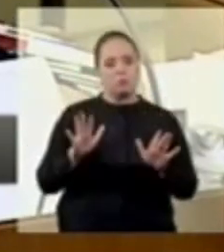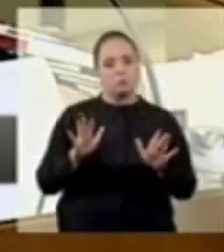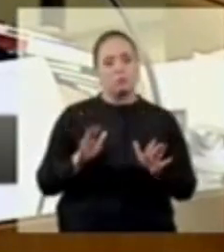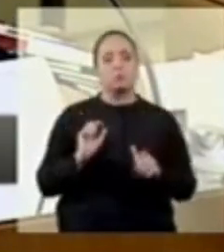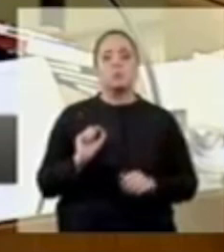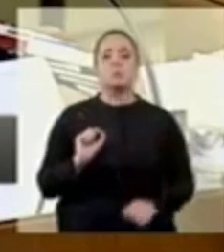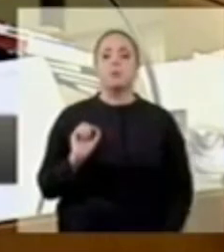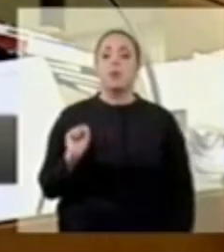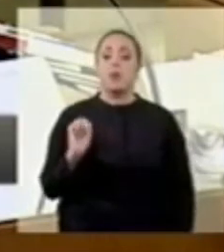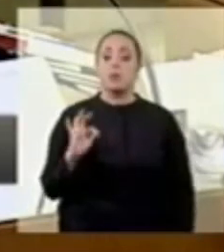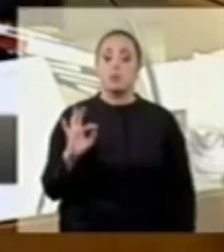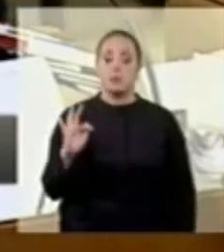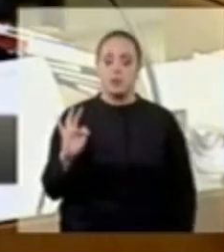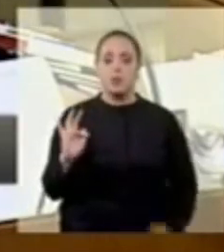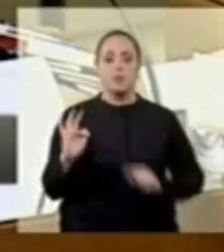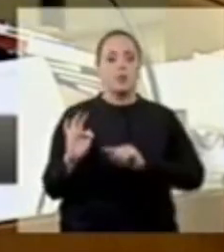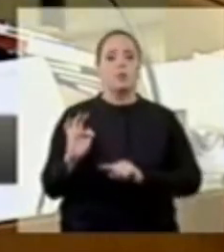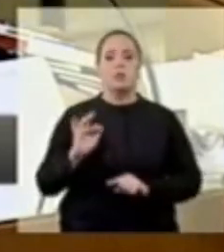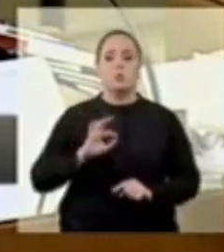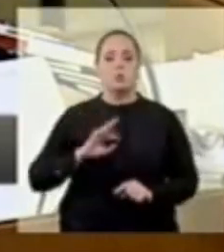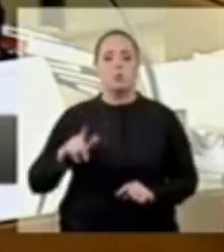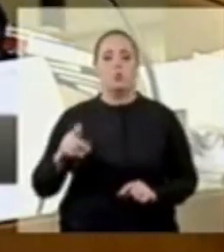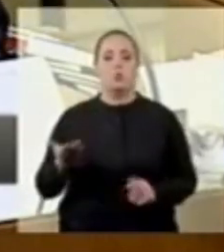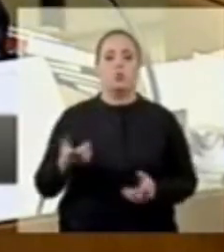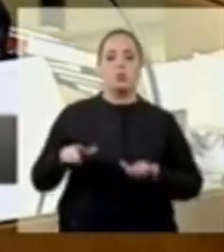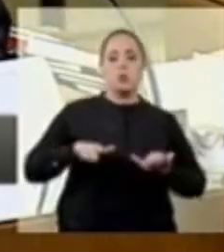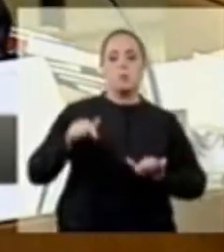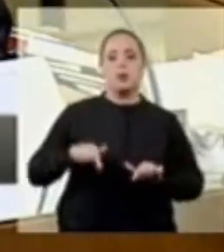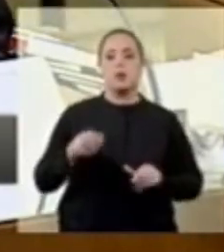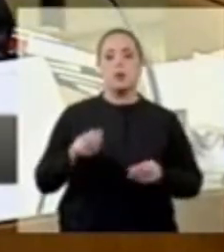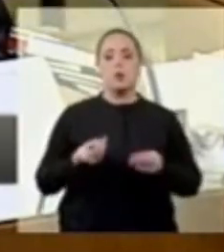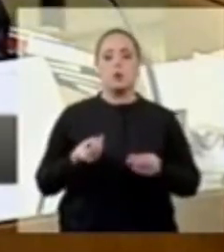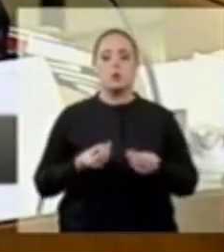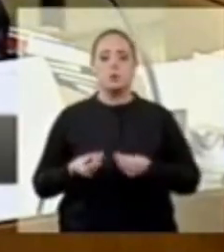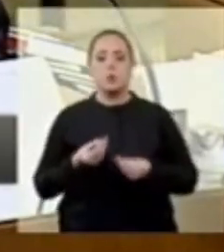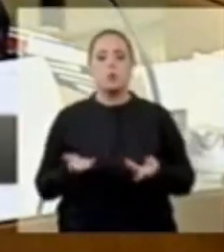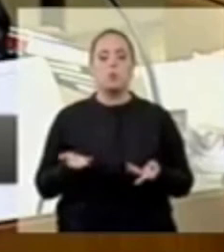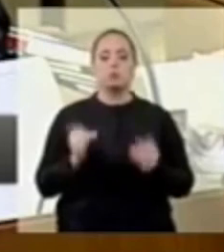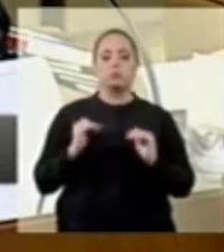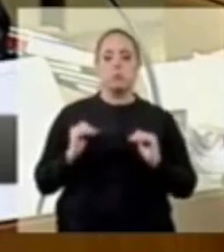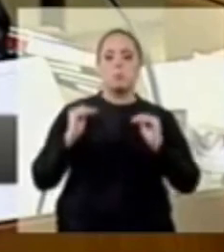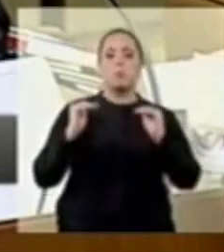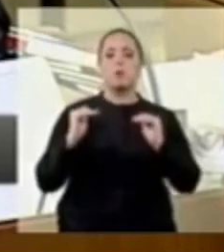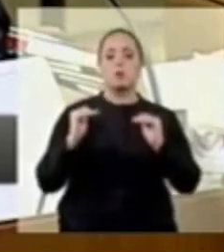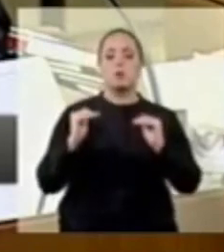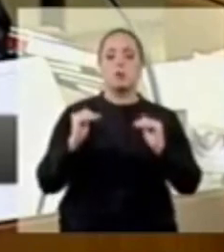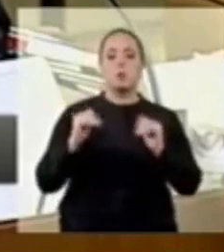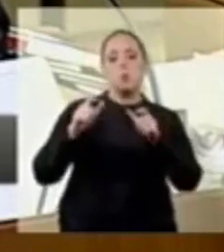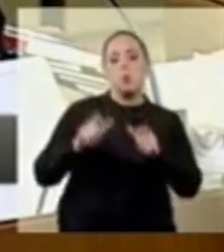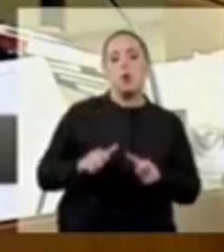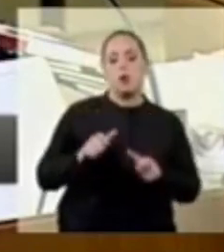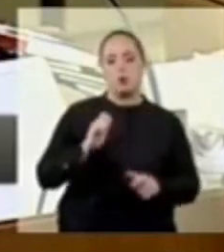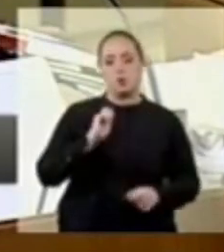tribunal federal não funciona aqui como uma nova instância de julgamento uma